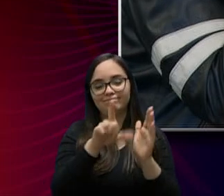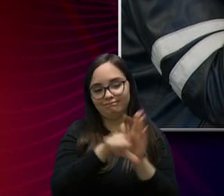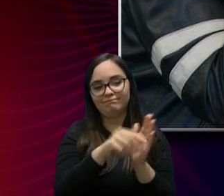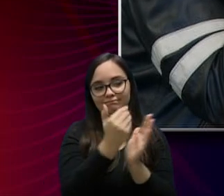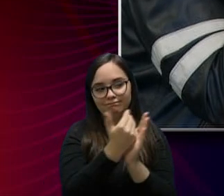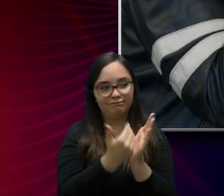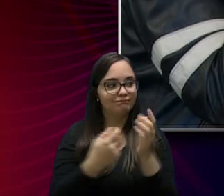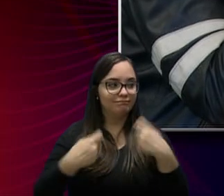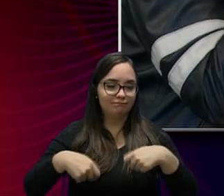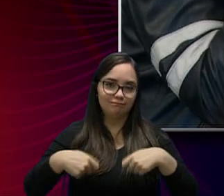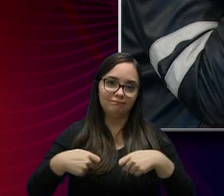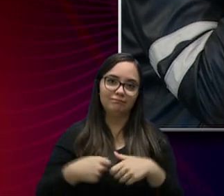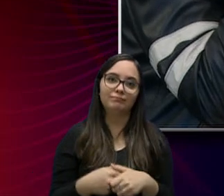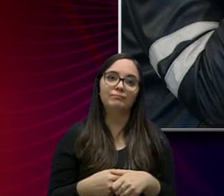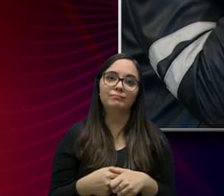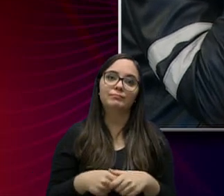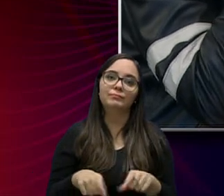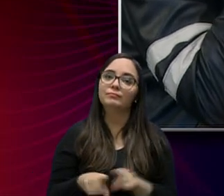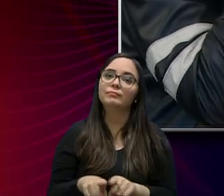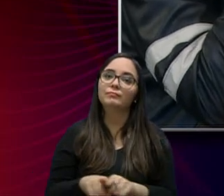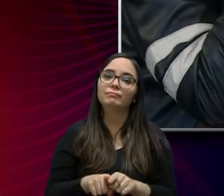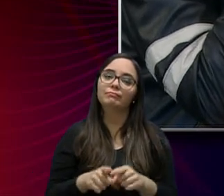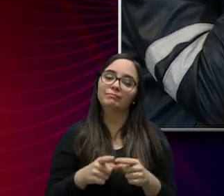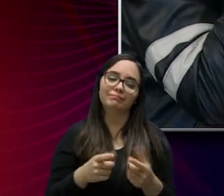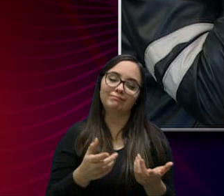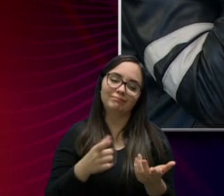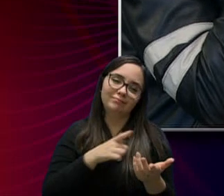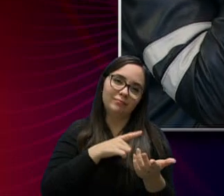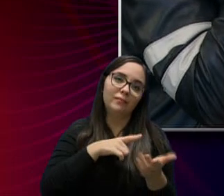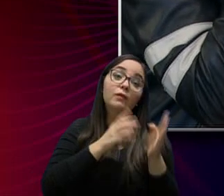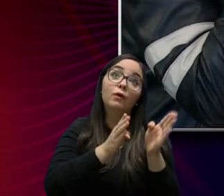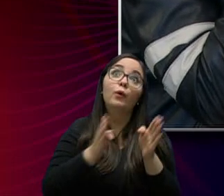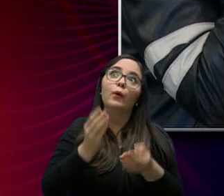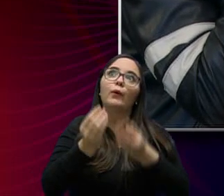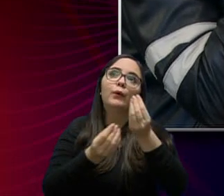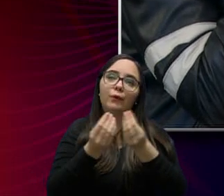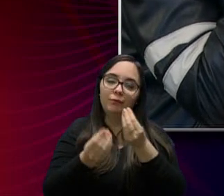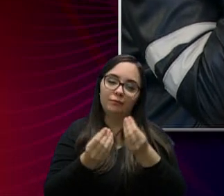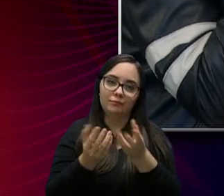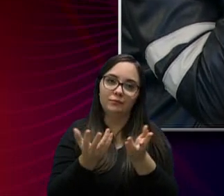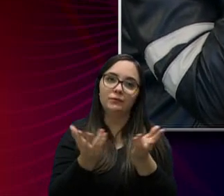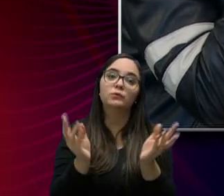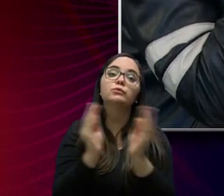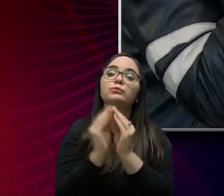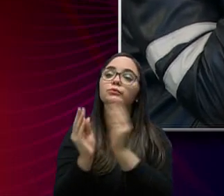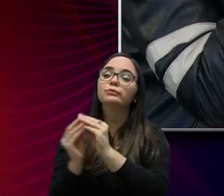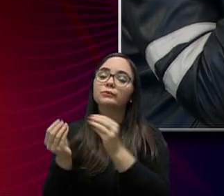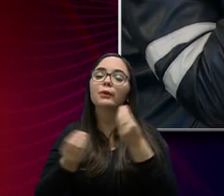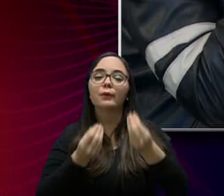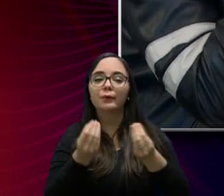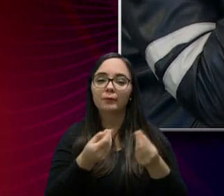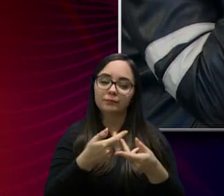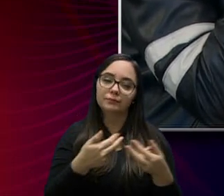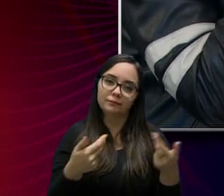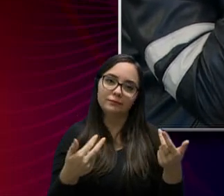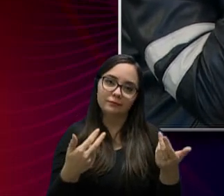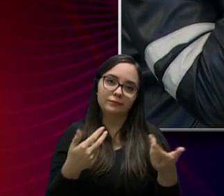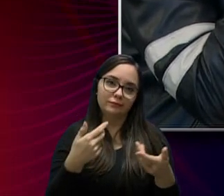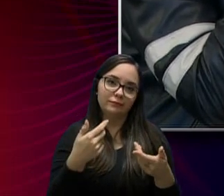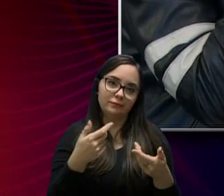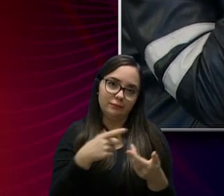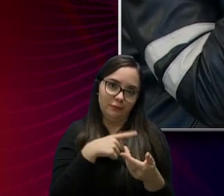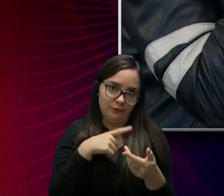federal também e tem toda uma legislação de fazer a junção das massas né porque daí é